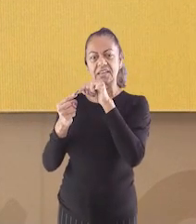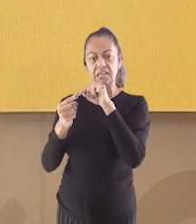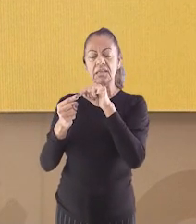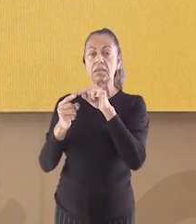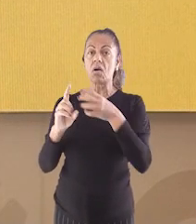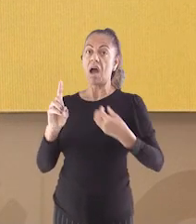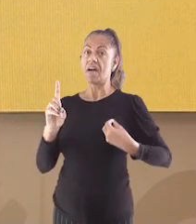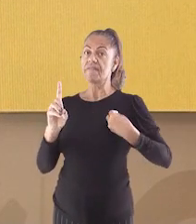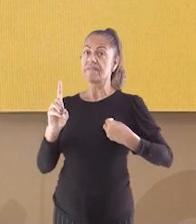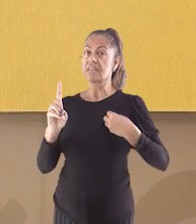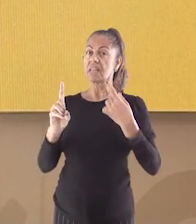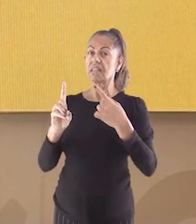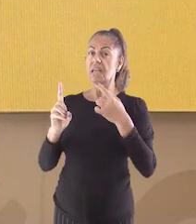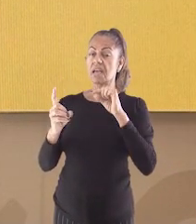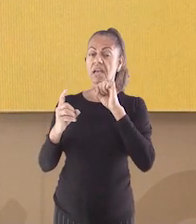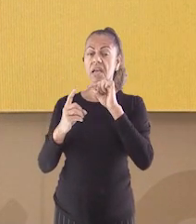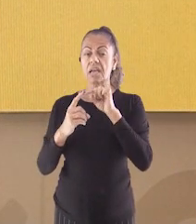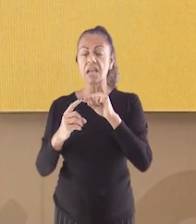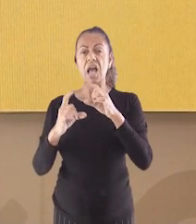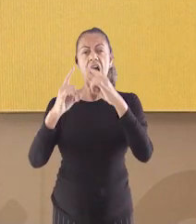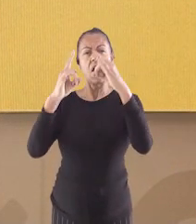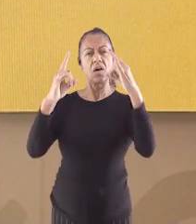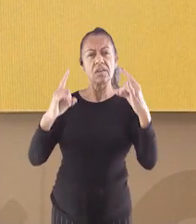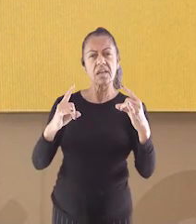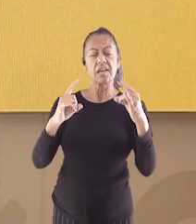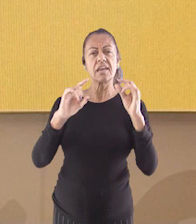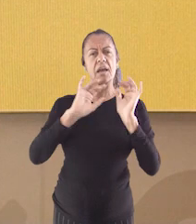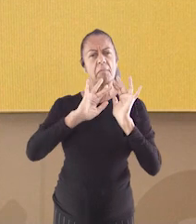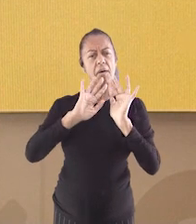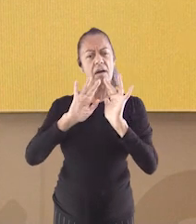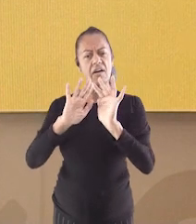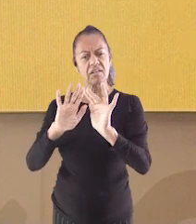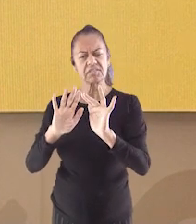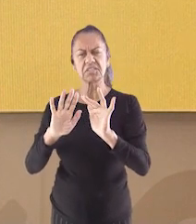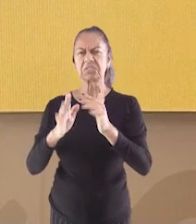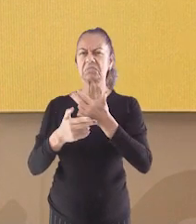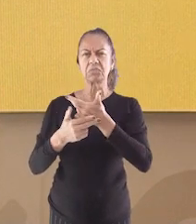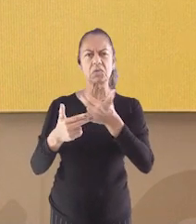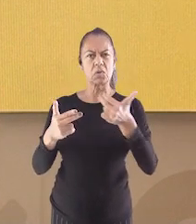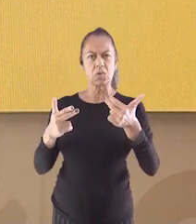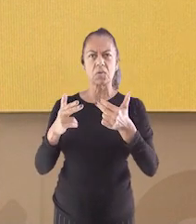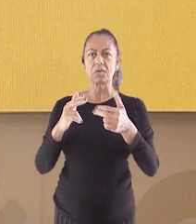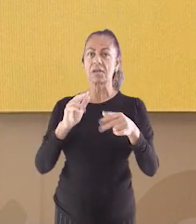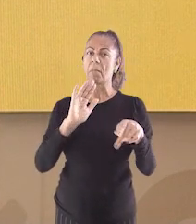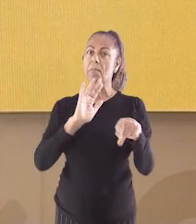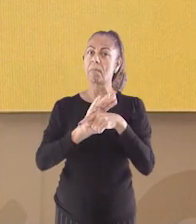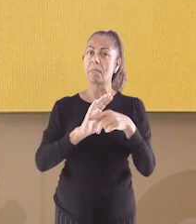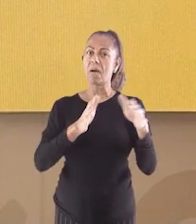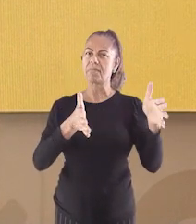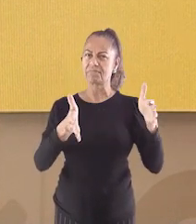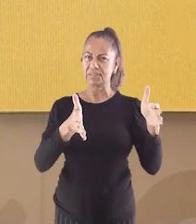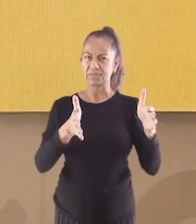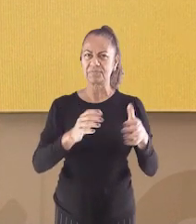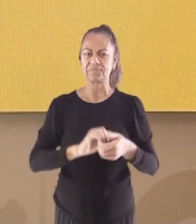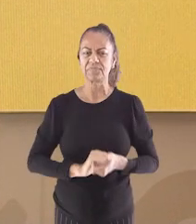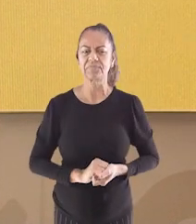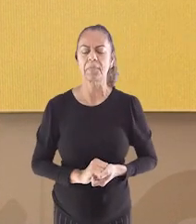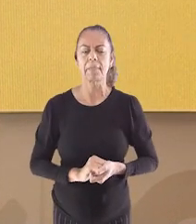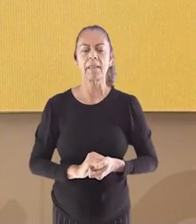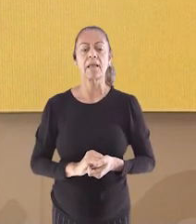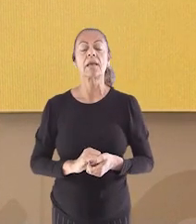Escandinávia. Todas as tirinhas dele são ambientadas na vida viking, as aldeias, invasões e estilos de vida da